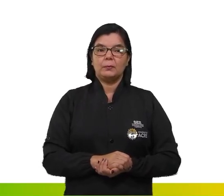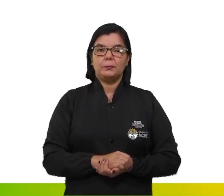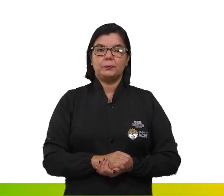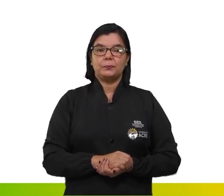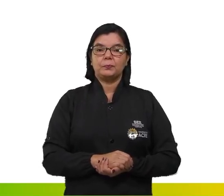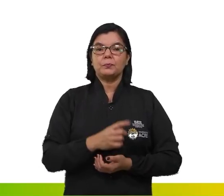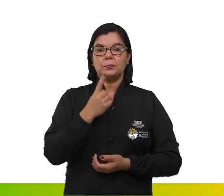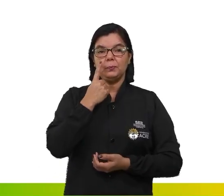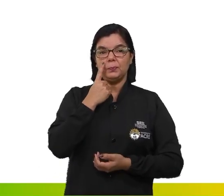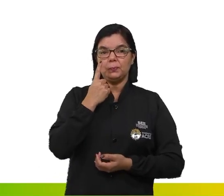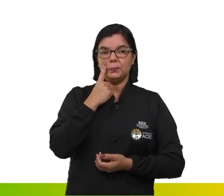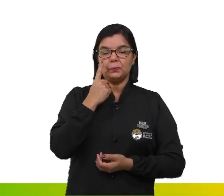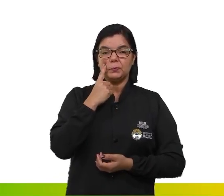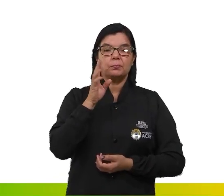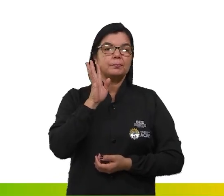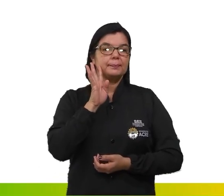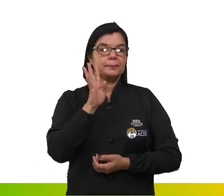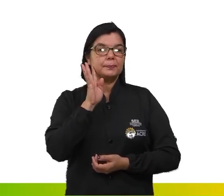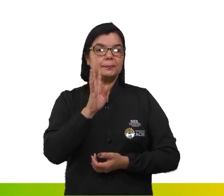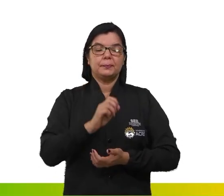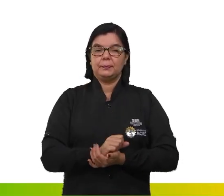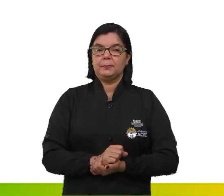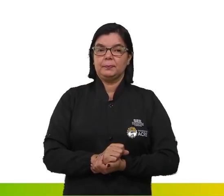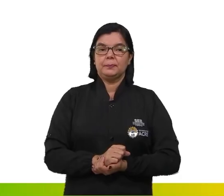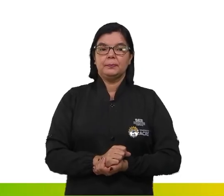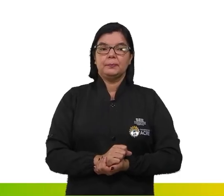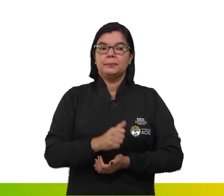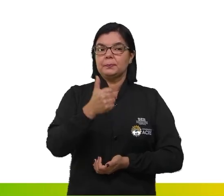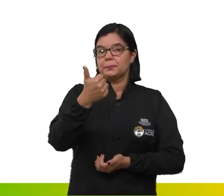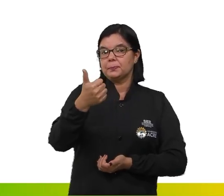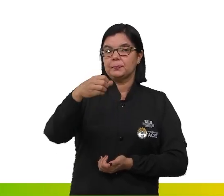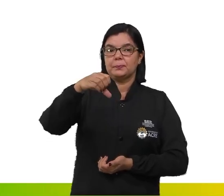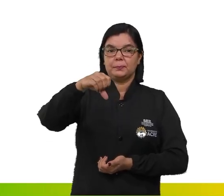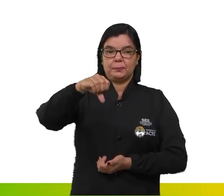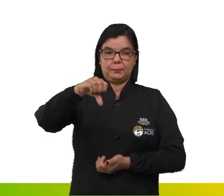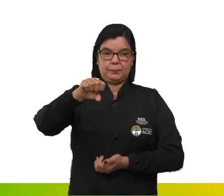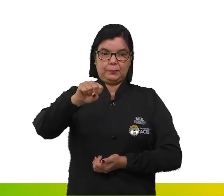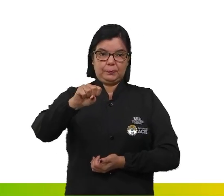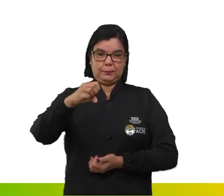Aqui é uma observação bem interessante. Em